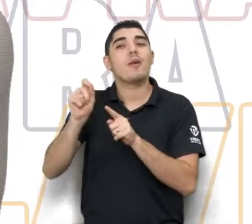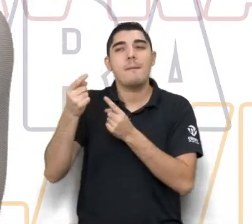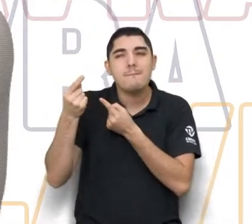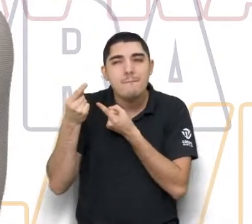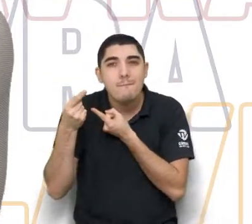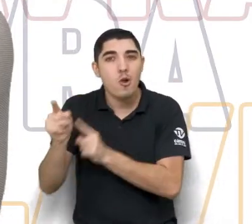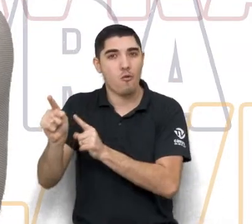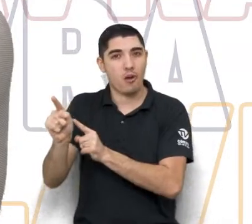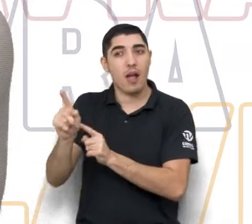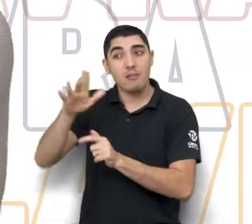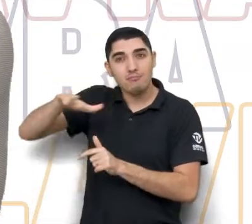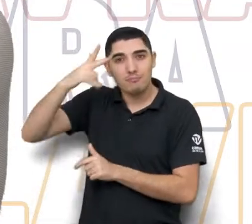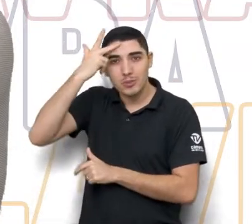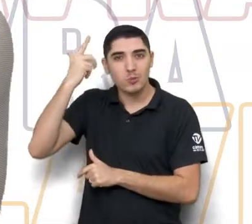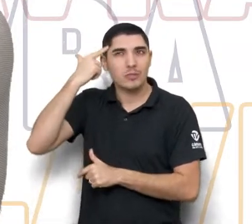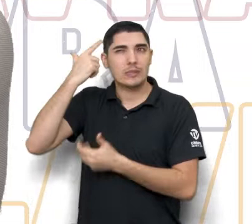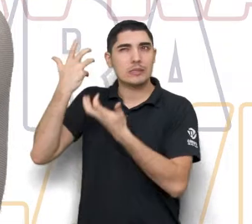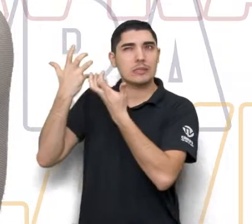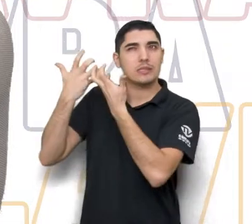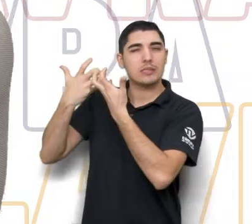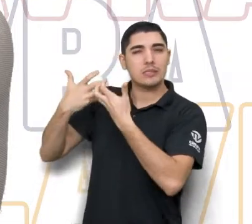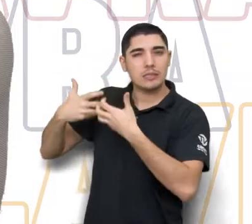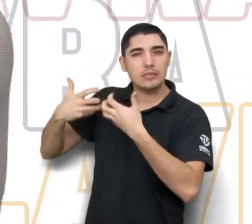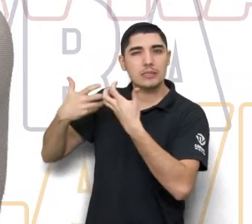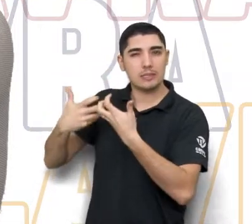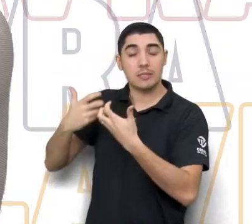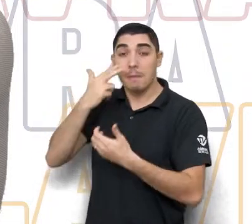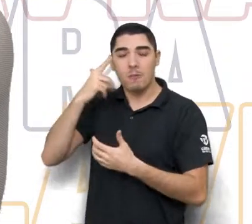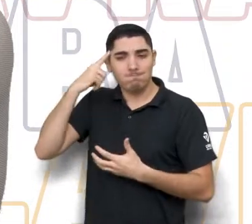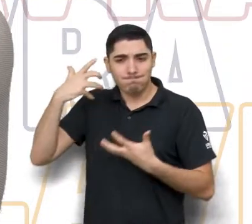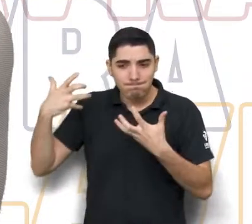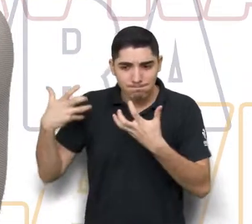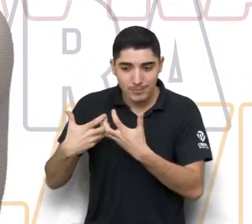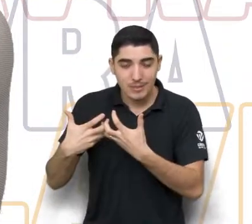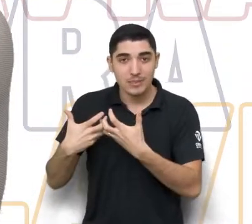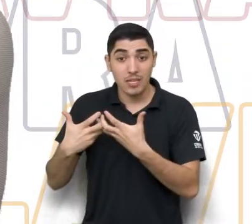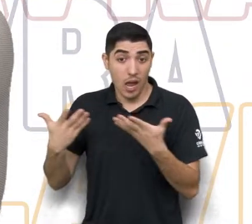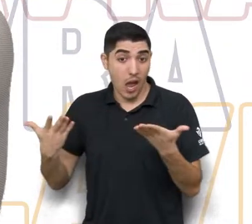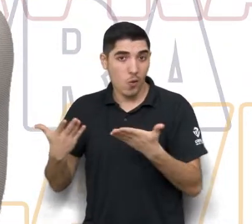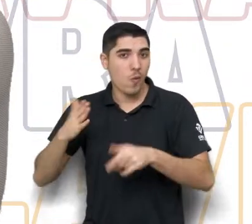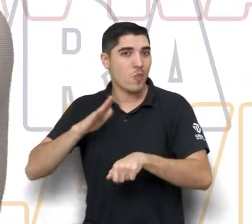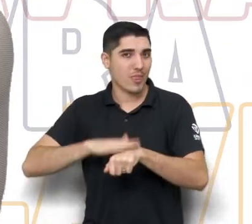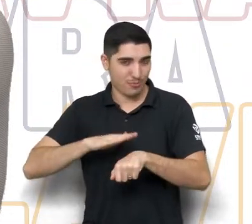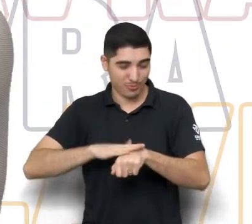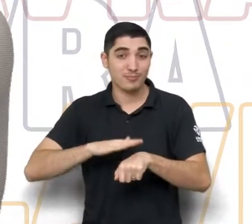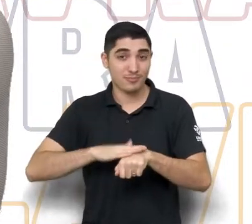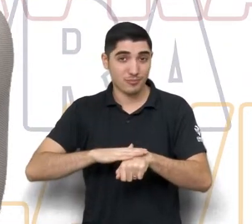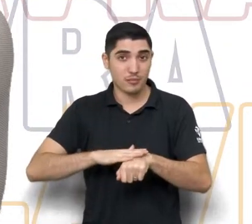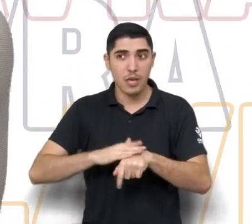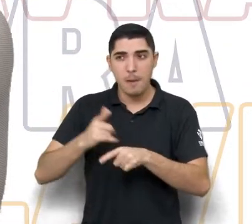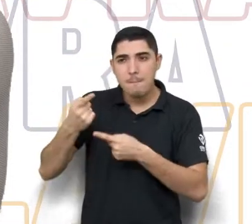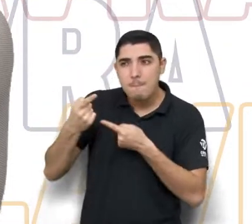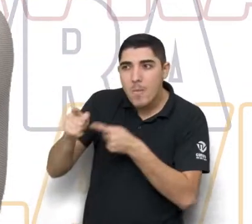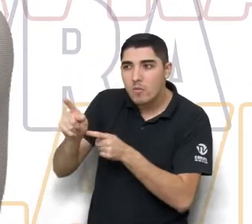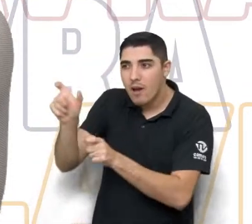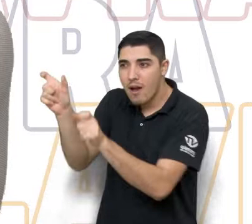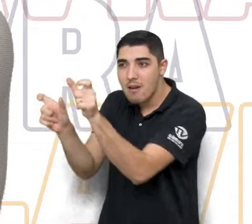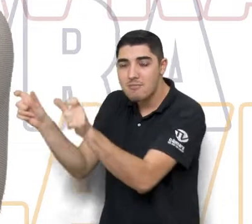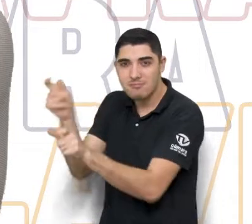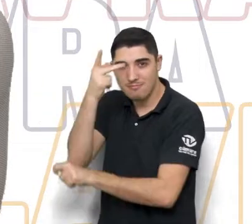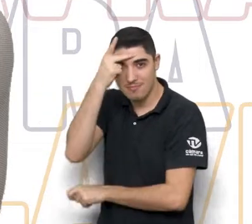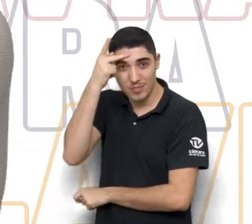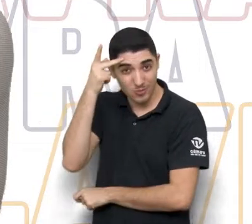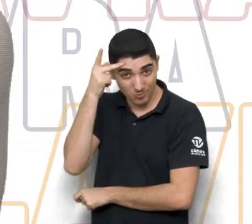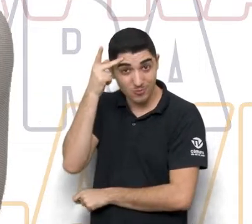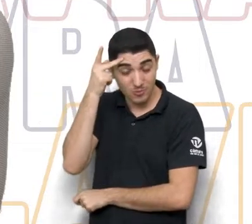provocar a reflexão, né? Provocar o seu tempo presente, provocar os seres humanos, né? Para